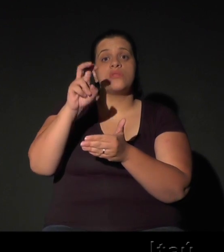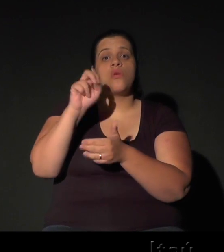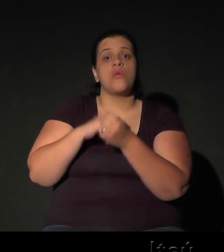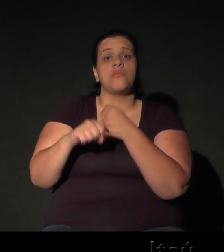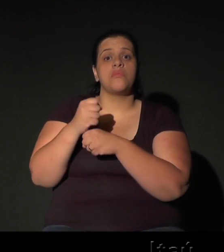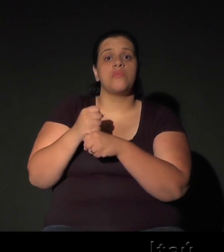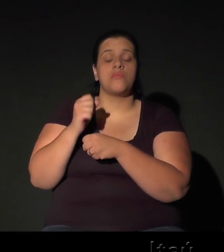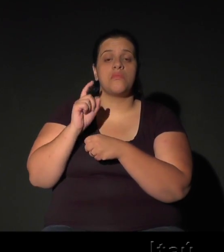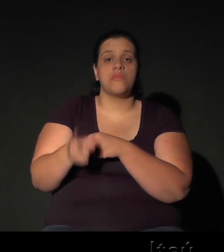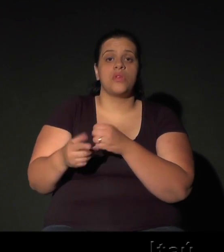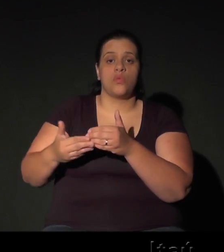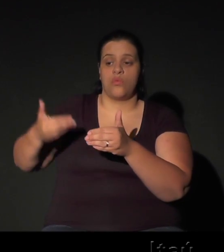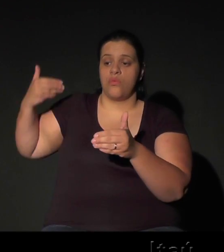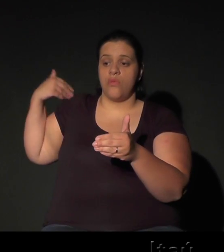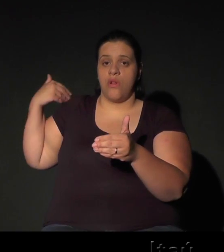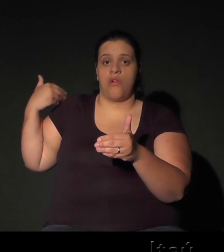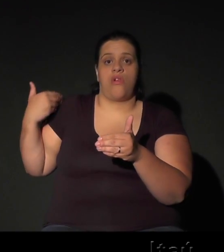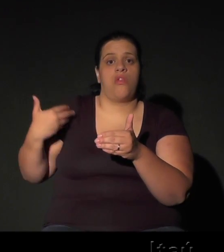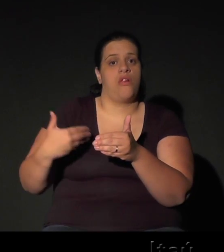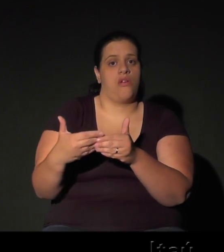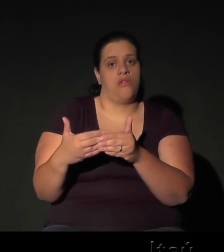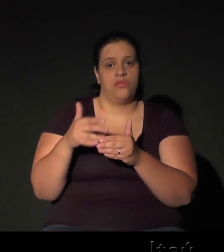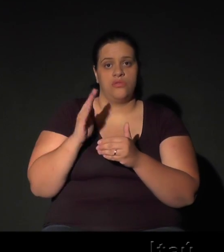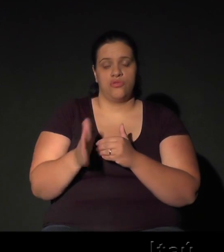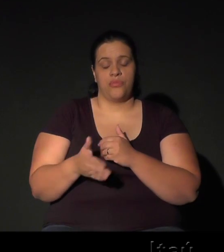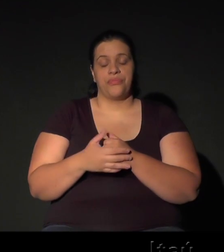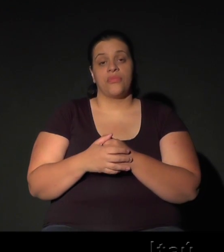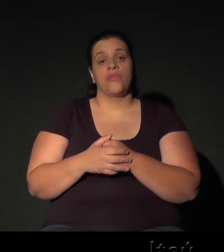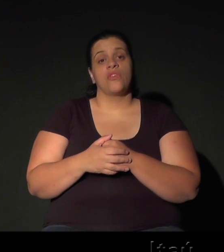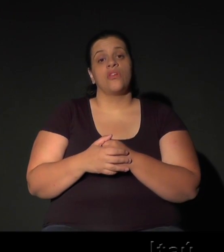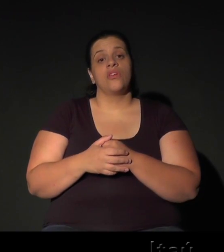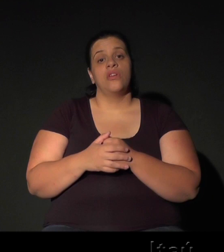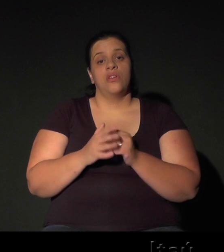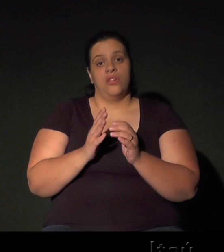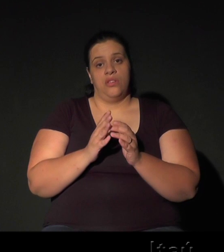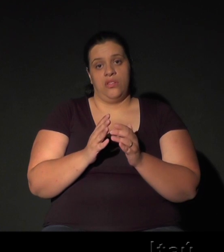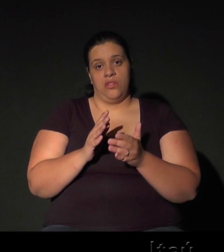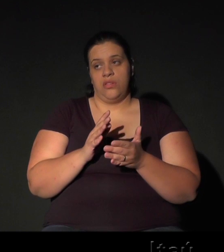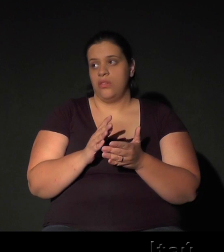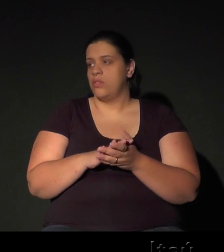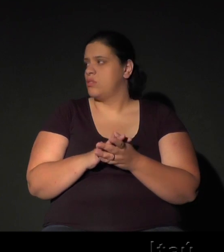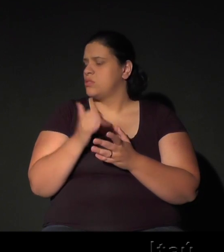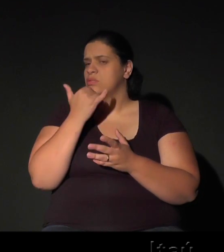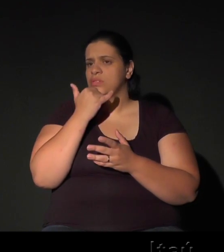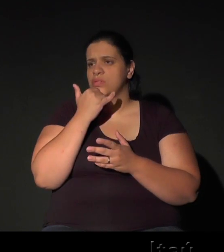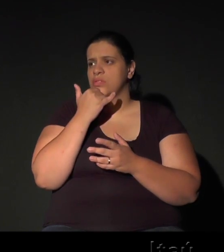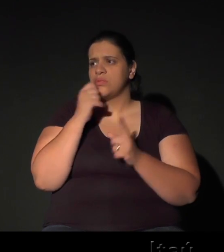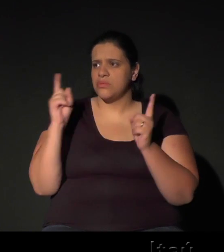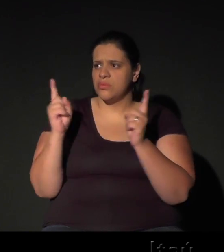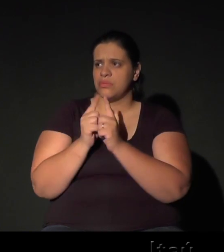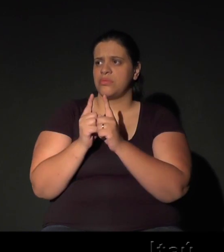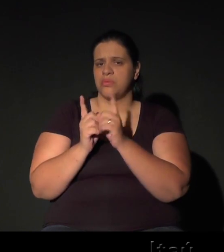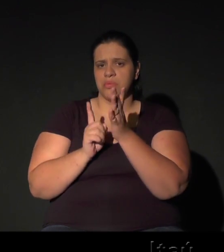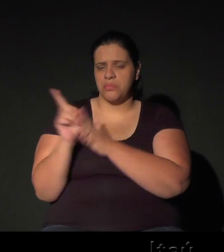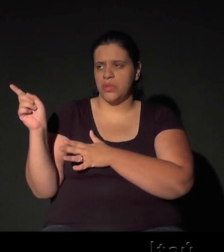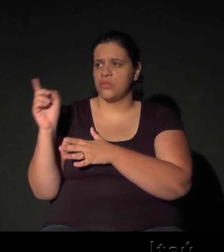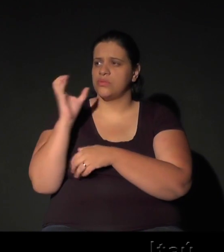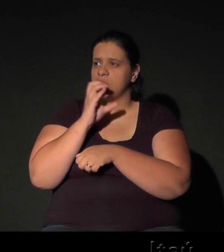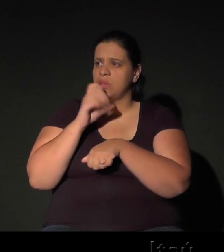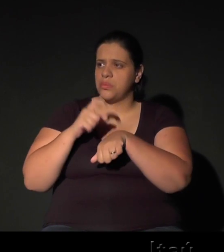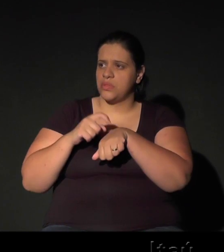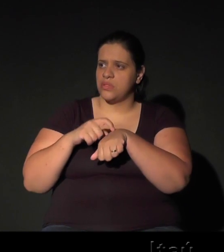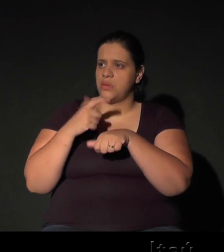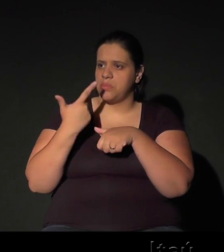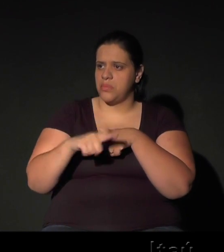então nós temos que e o texto sagrado você pode ser breve por favor na pergunta para